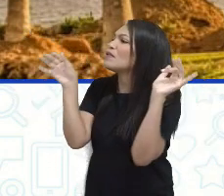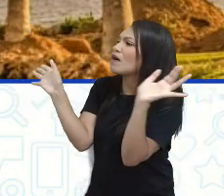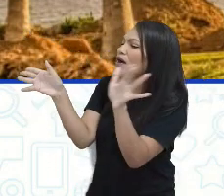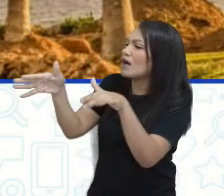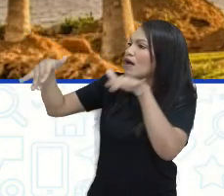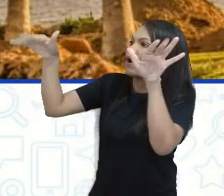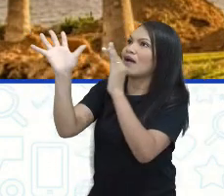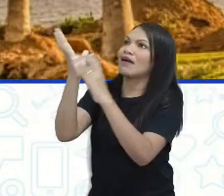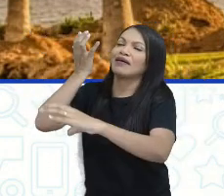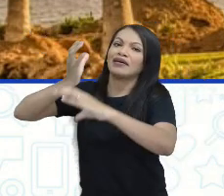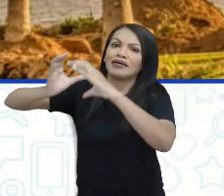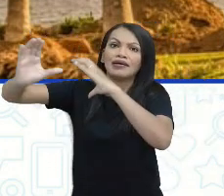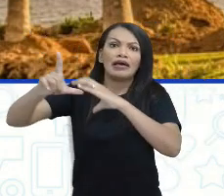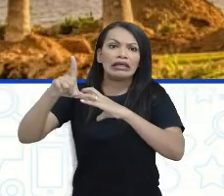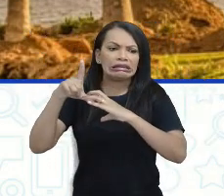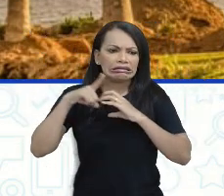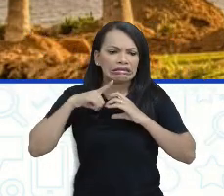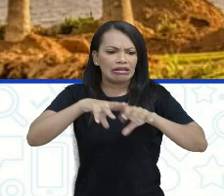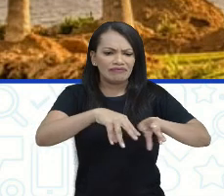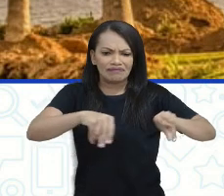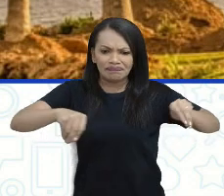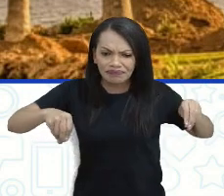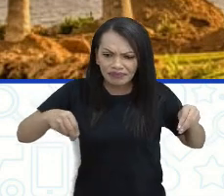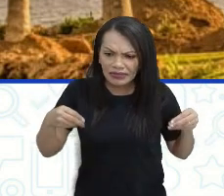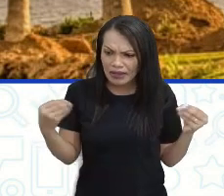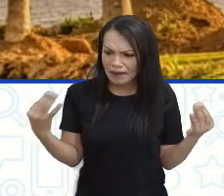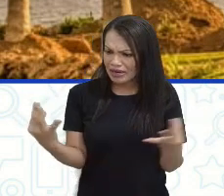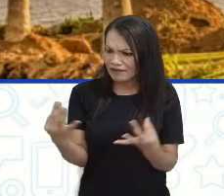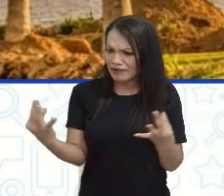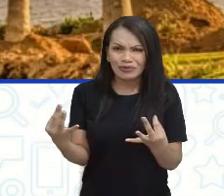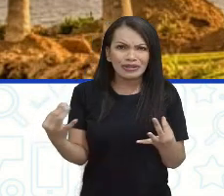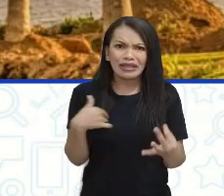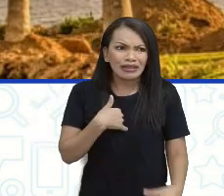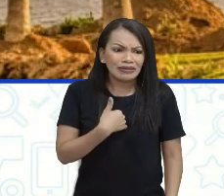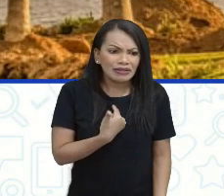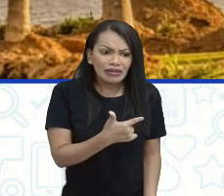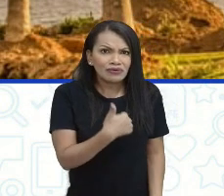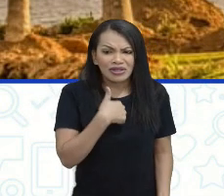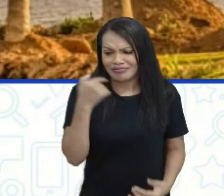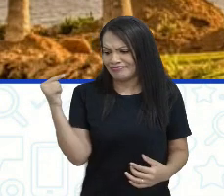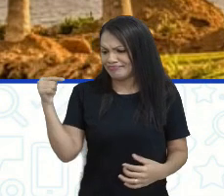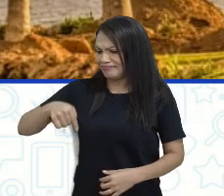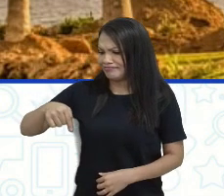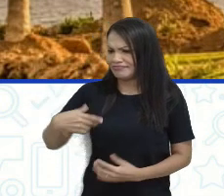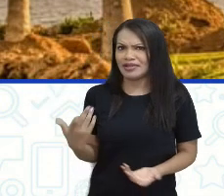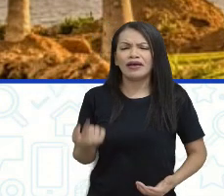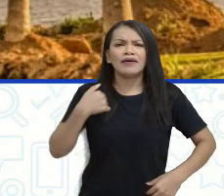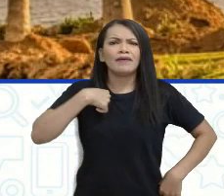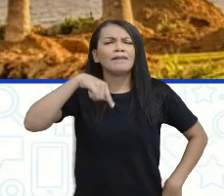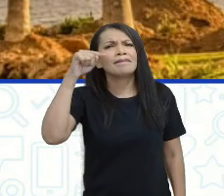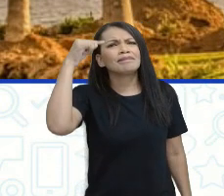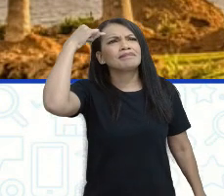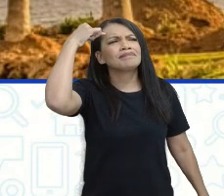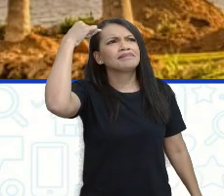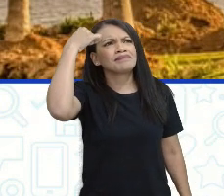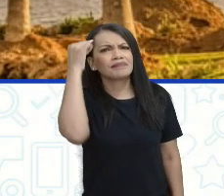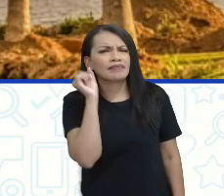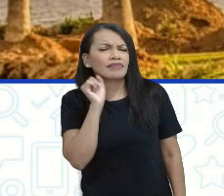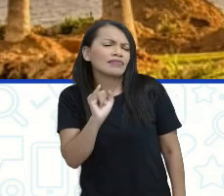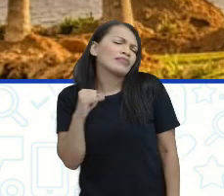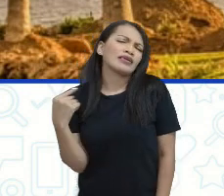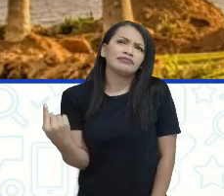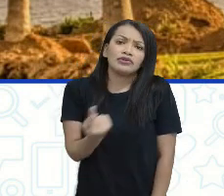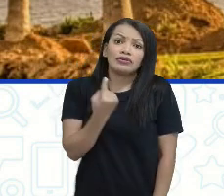terra tem primores, que tais não encontro eu cá. Em cismar, ou seja, em ficar pensando, Sozinho